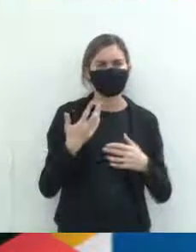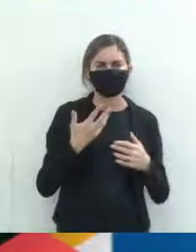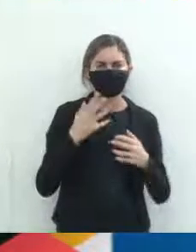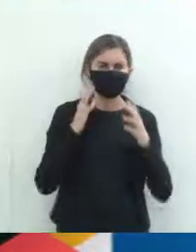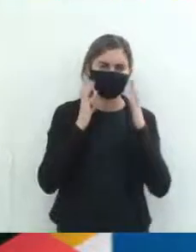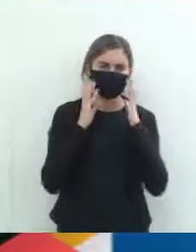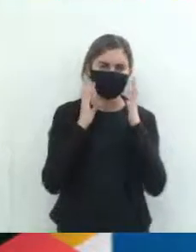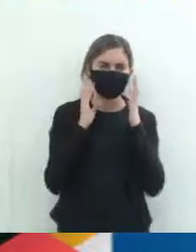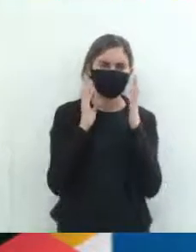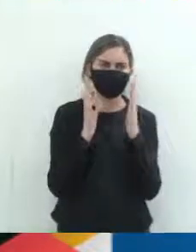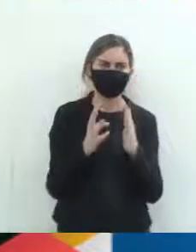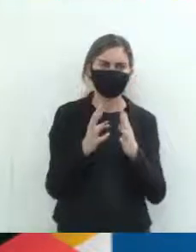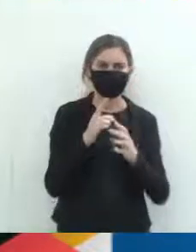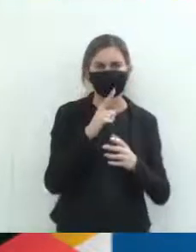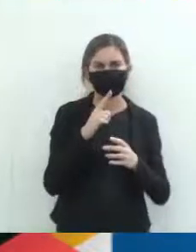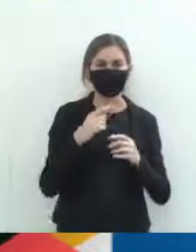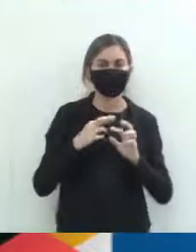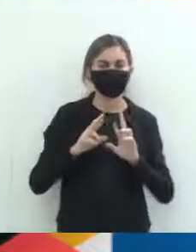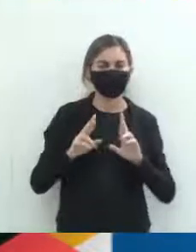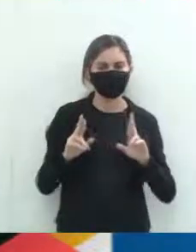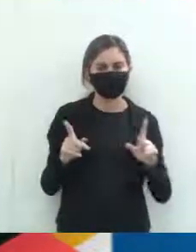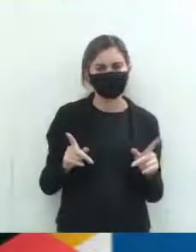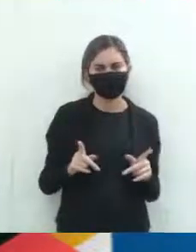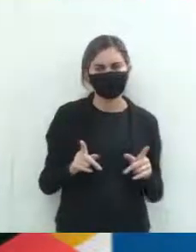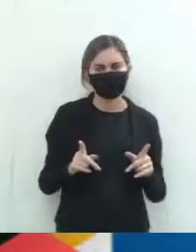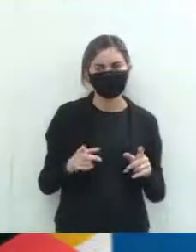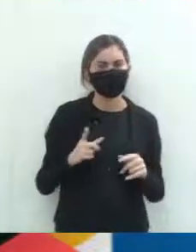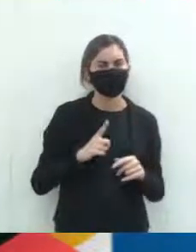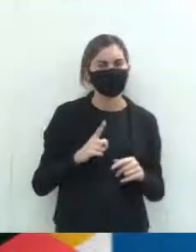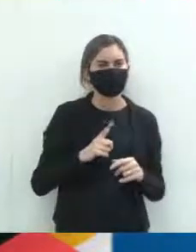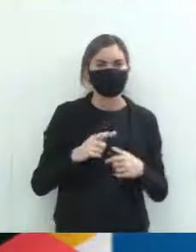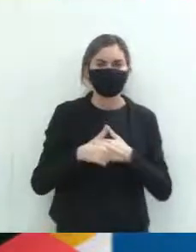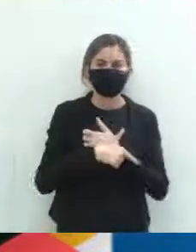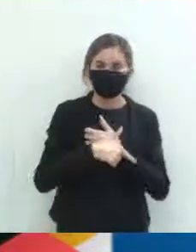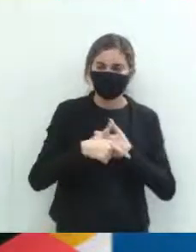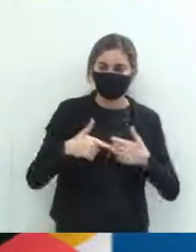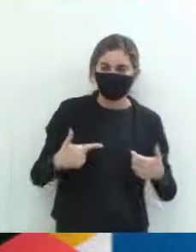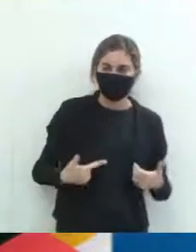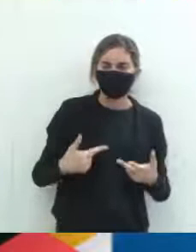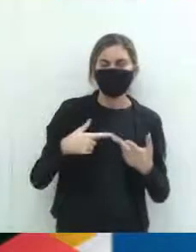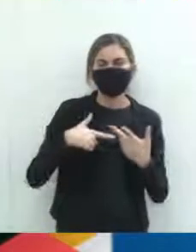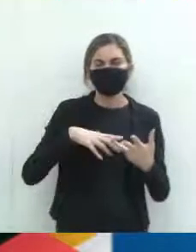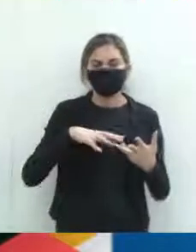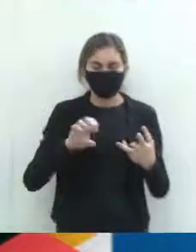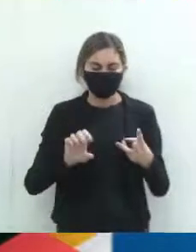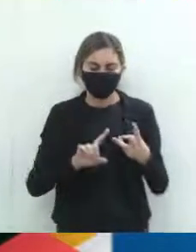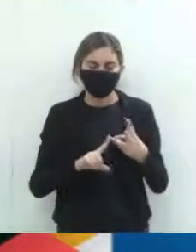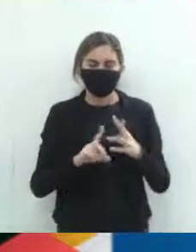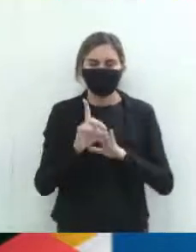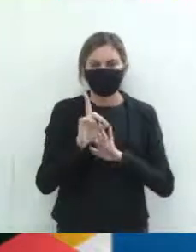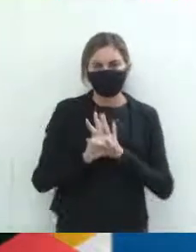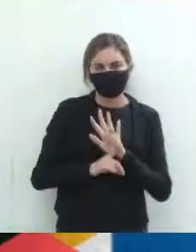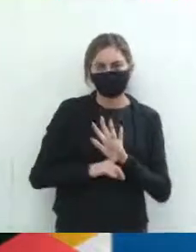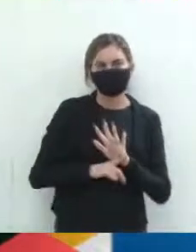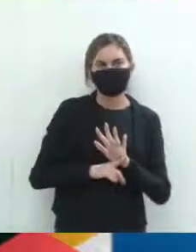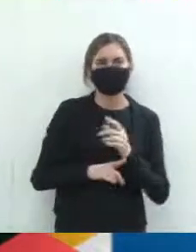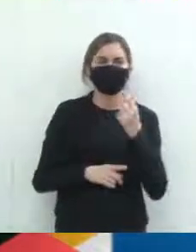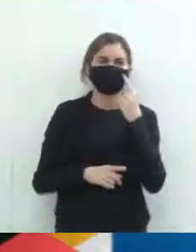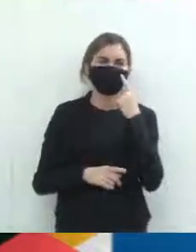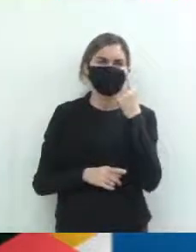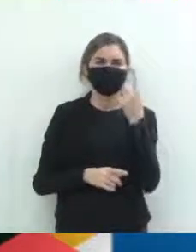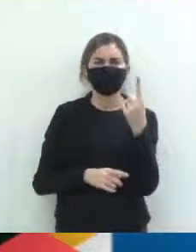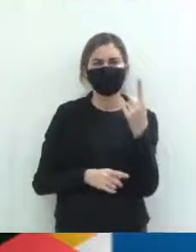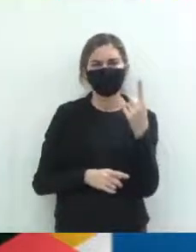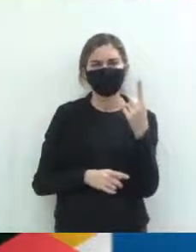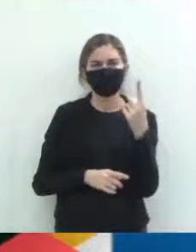prestem atenção nessa diferença que há entre moral, ética e direito, ok? Como vocês podem